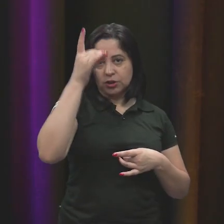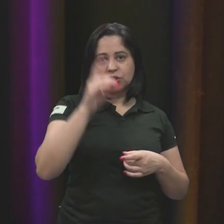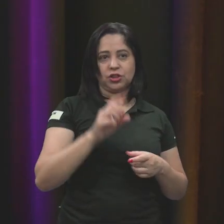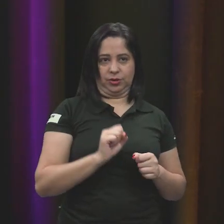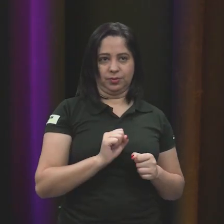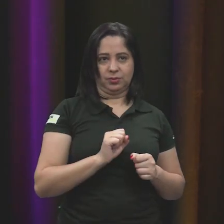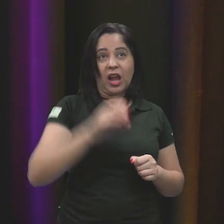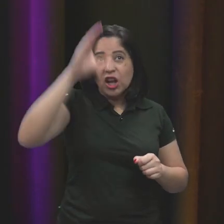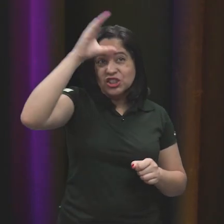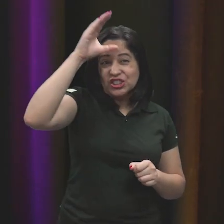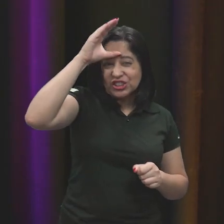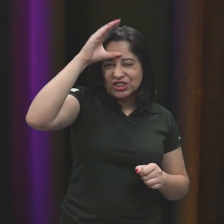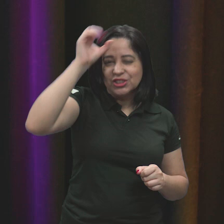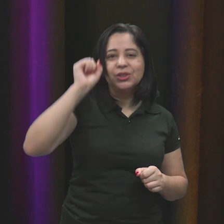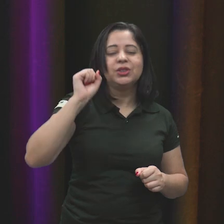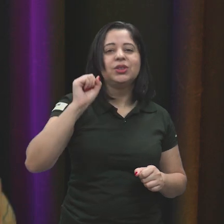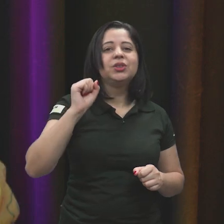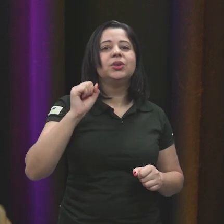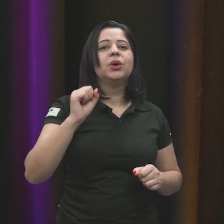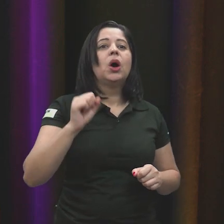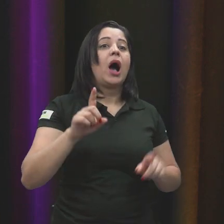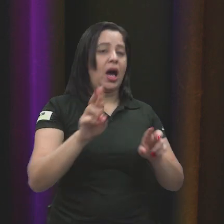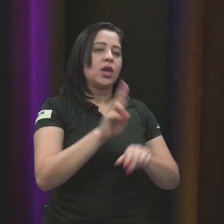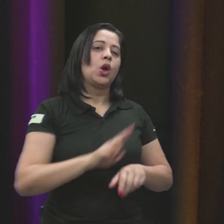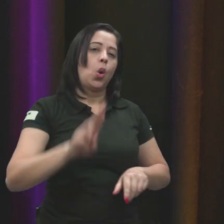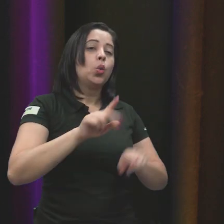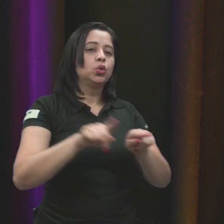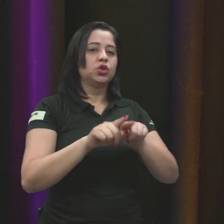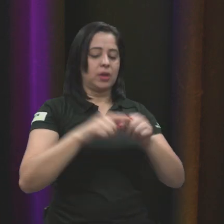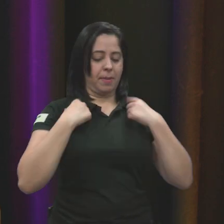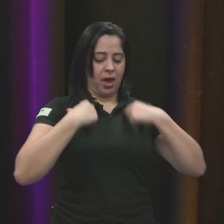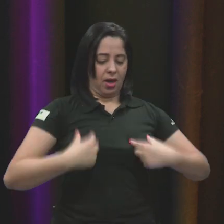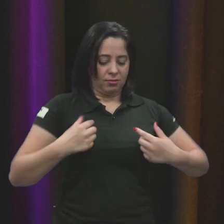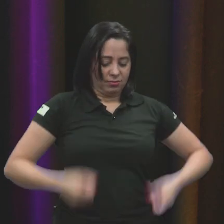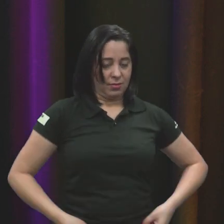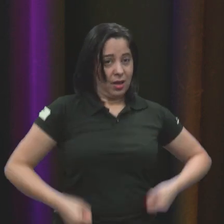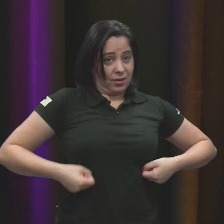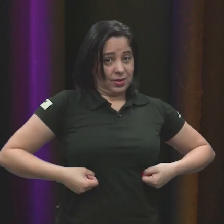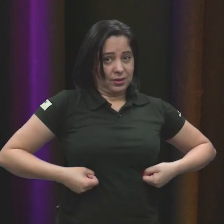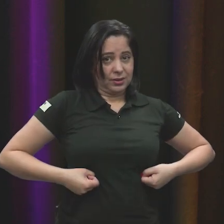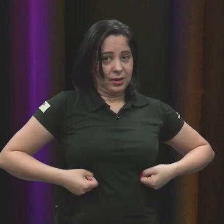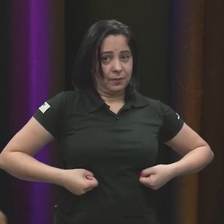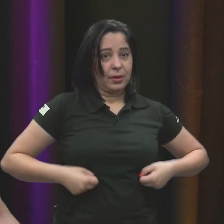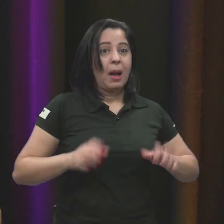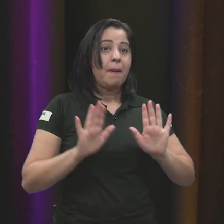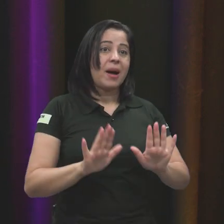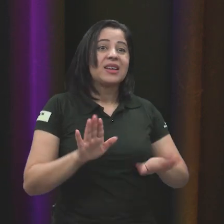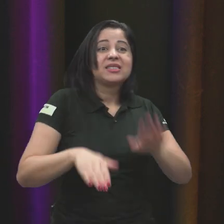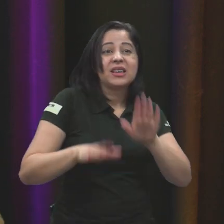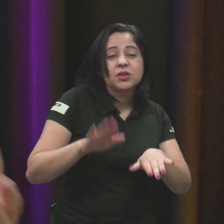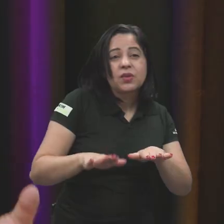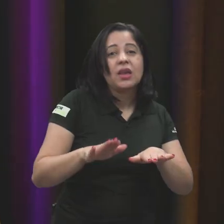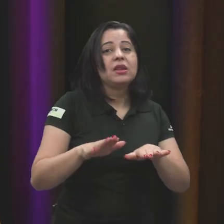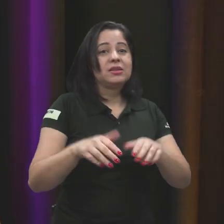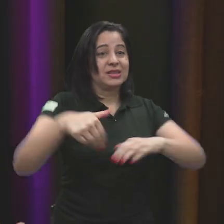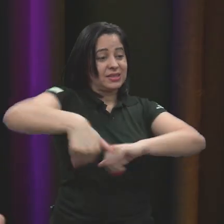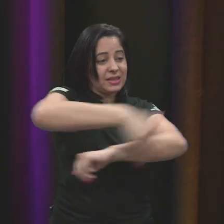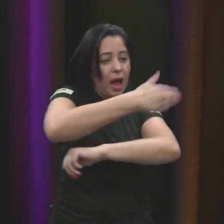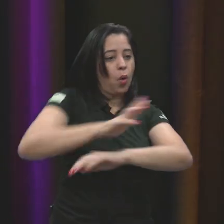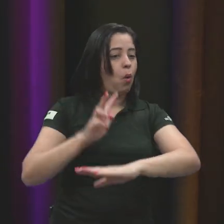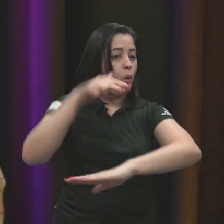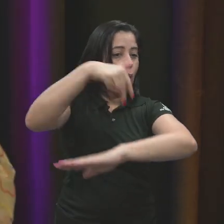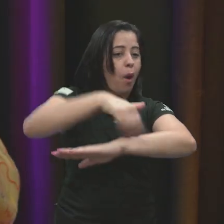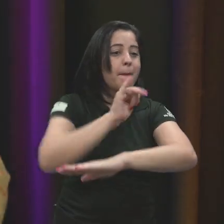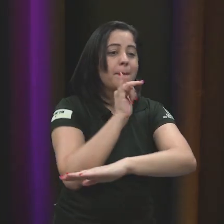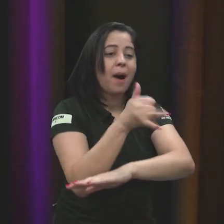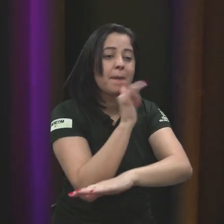eu acabei, assim, junto com as crianças, tem um macacão, tudo, mas às vezes a gente precisa trabalhar também na rua, de interagir,